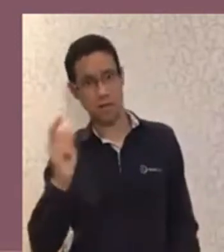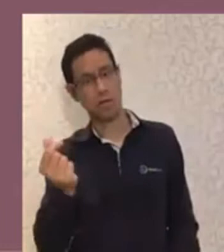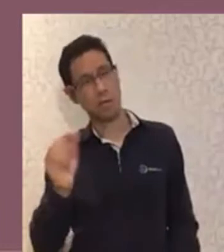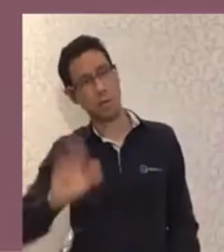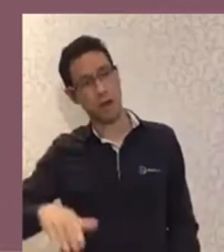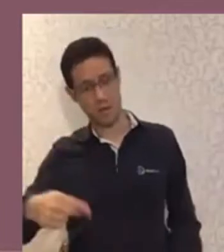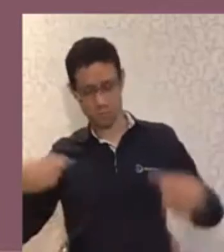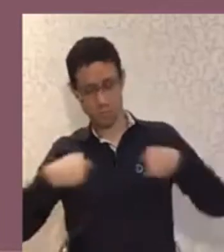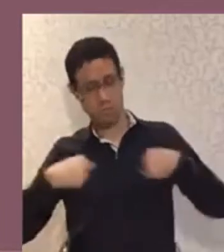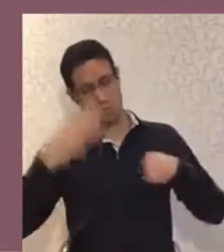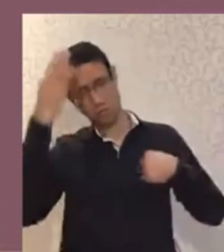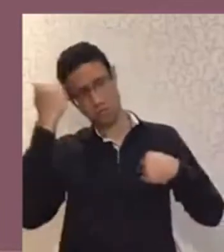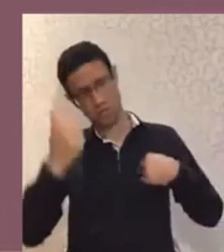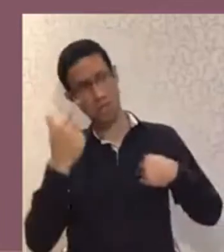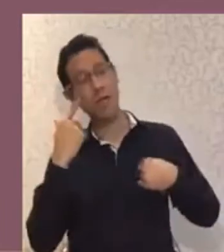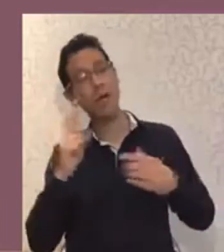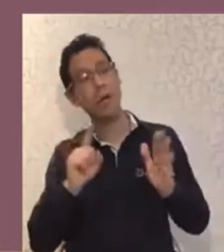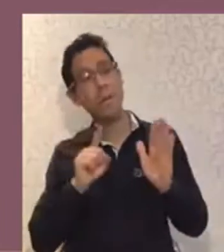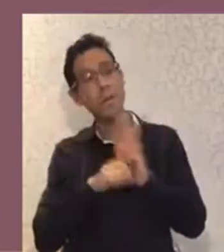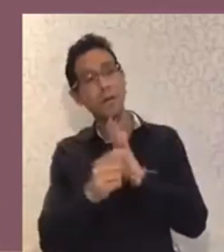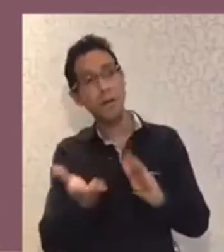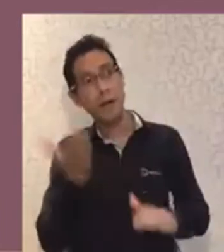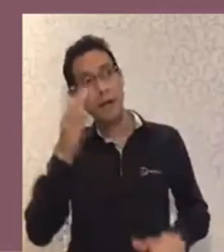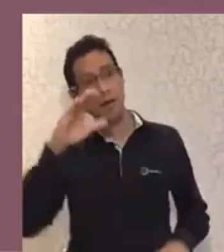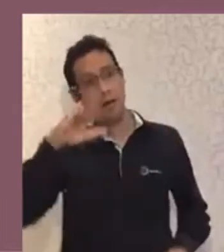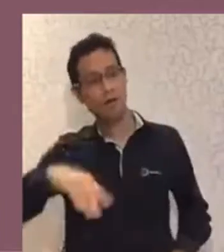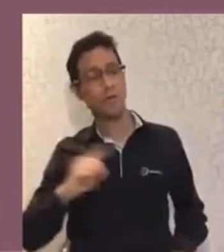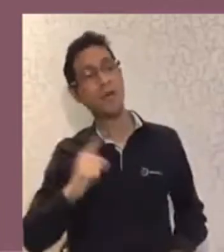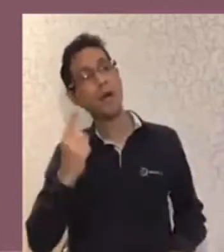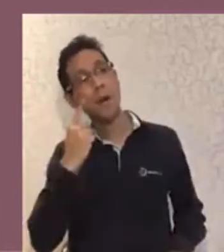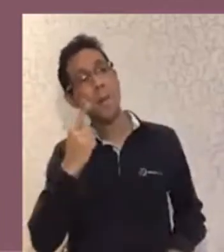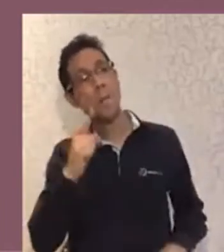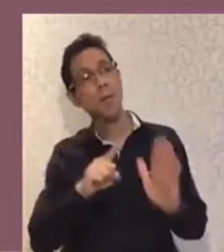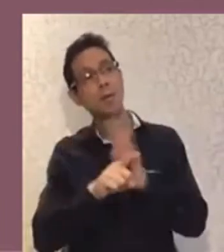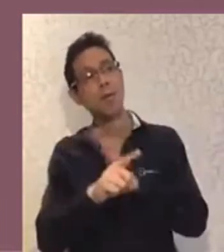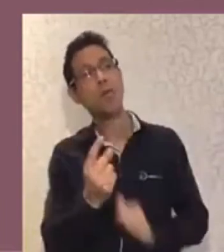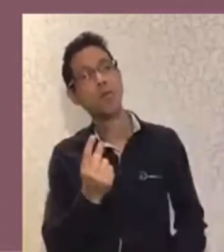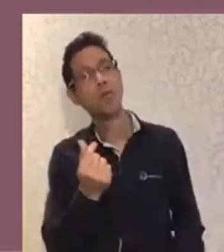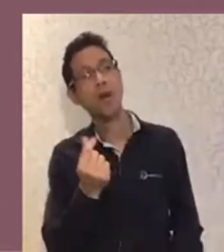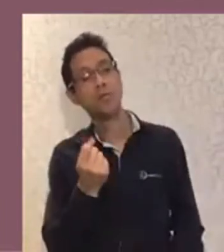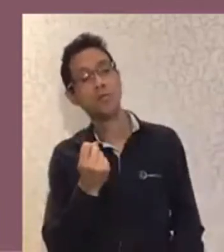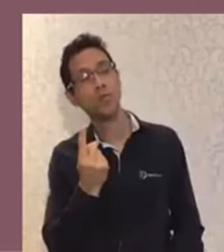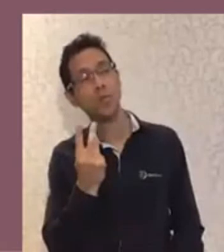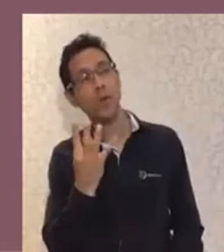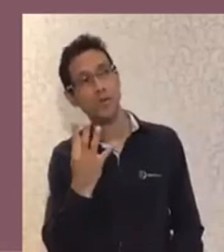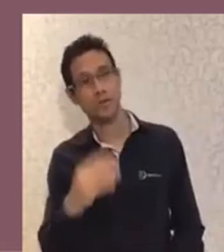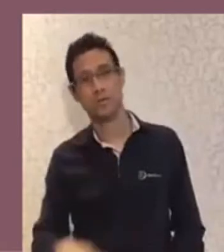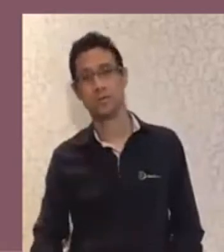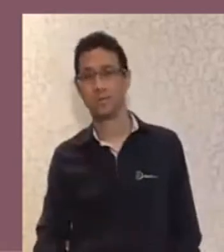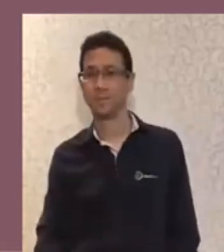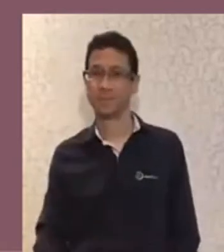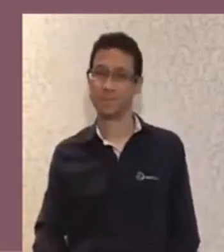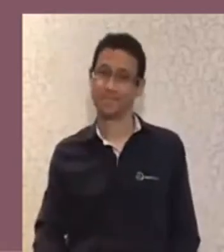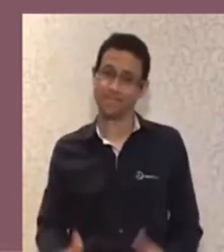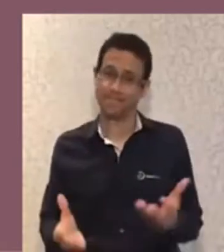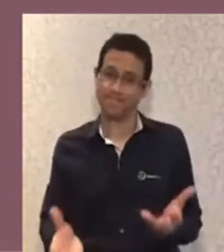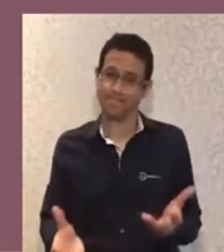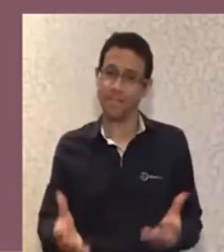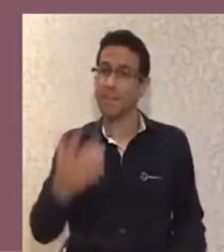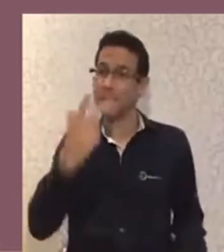Eu estou perguntando qual é o preço. Então, vejam bem, as pessoas já decidem que se tu és uma pessoa negra, tu não vais